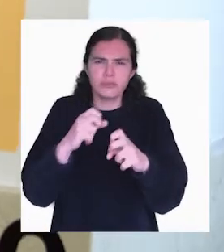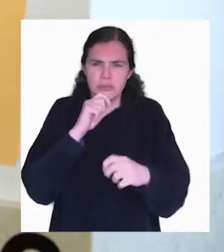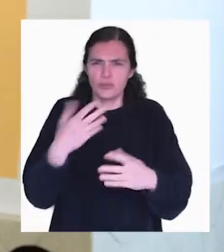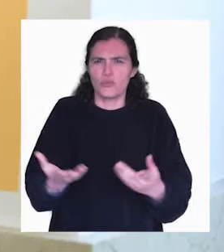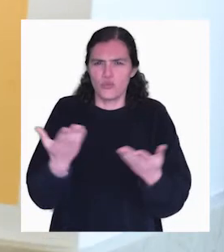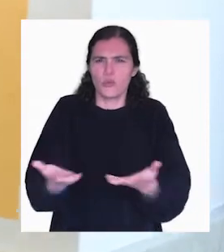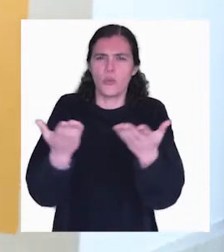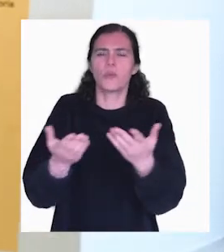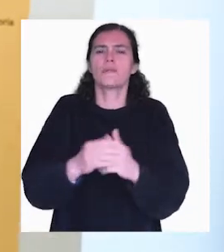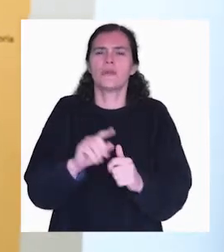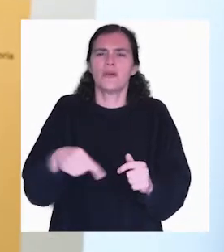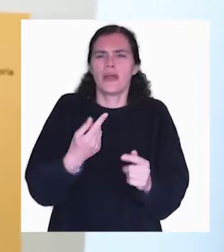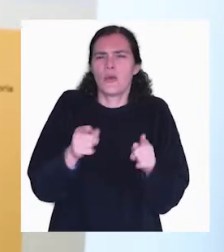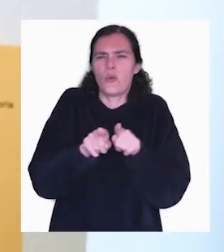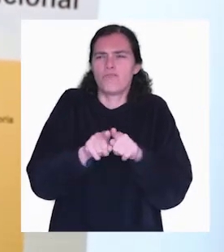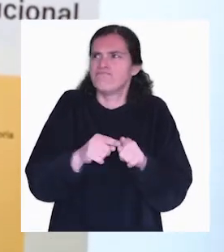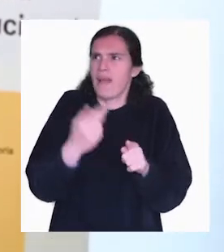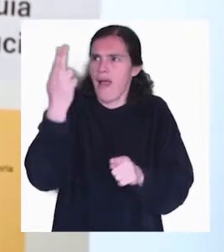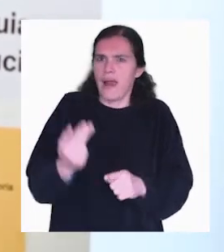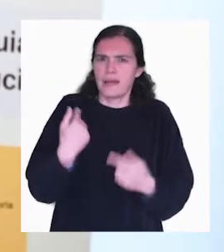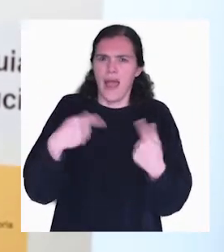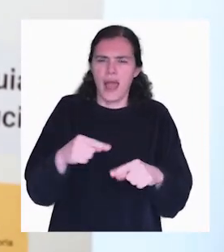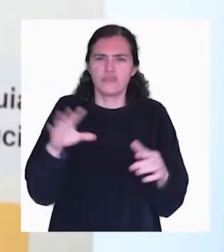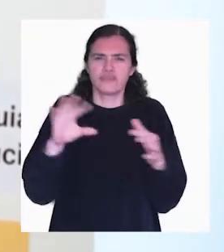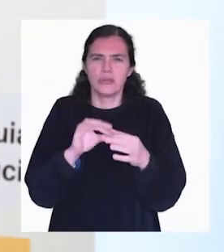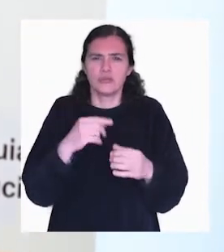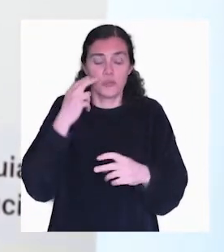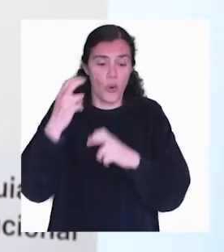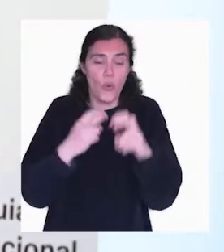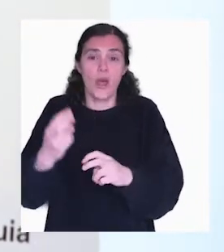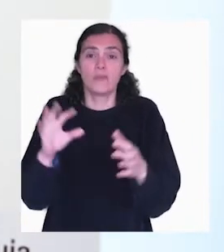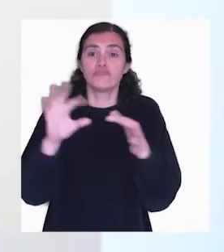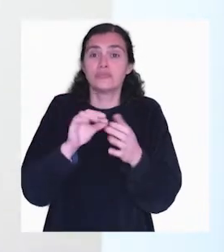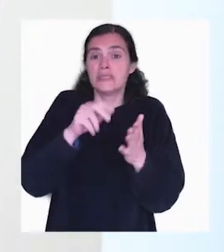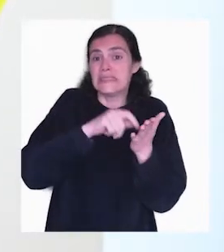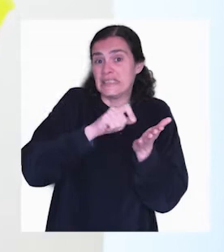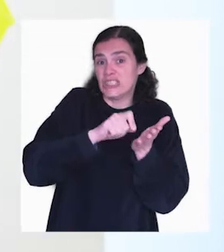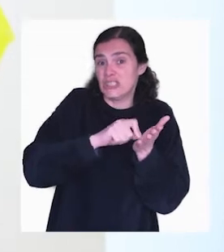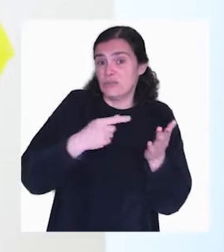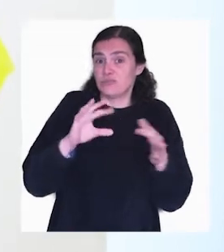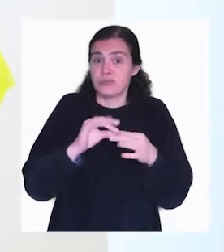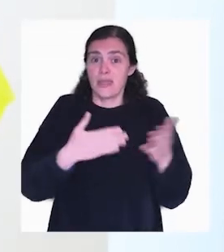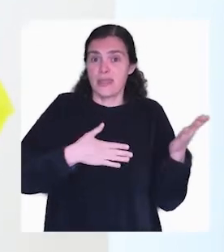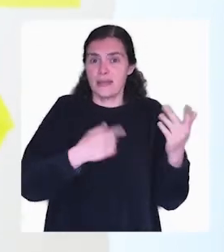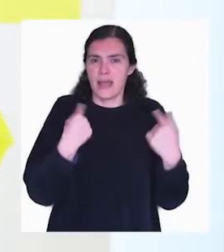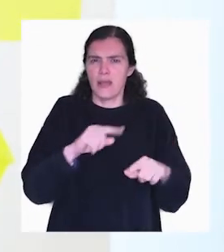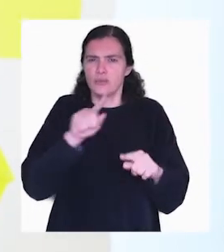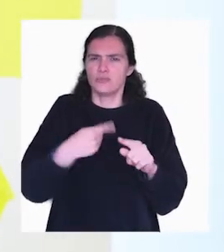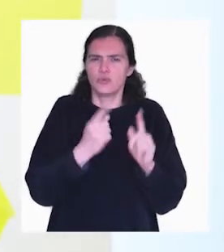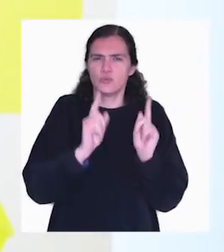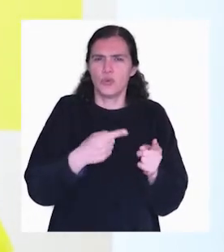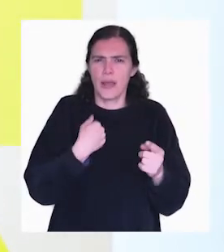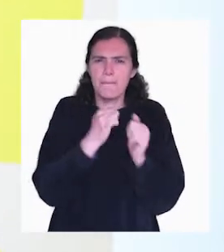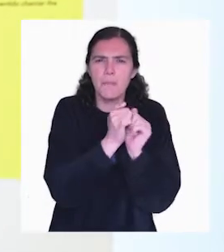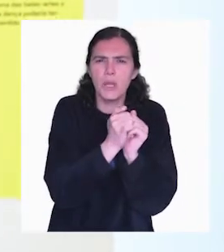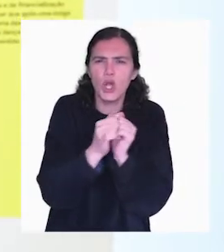fizemos foi quase um grande estado da arte, fomos procurar o que havia escrito sobre dança em Portugal e começámos a decliná-lo para a unidade mínima da exposição, que são estes